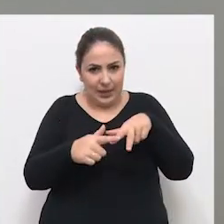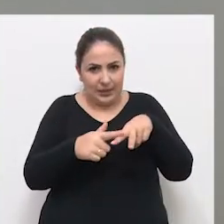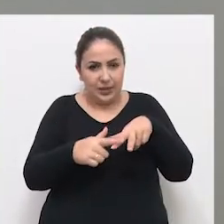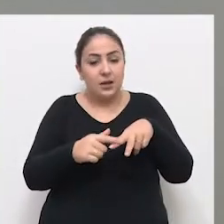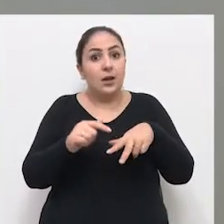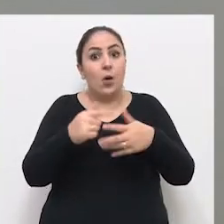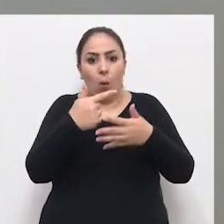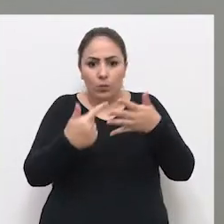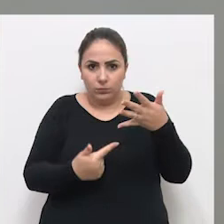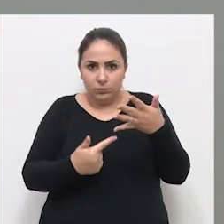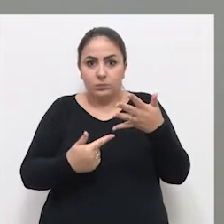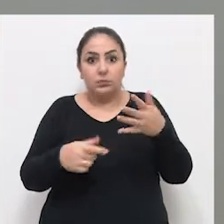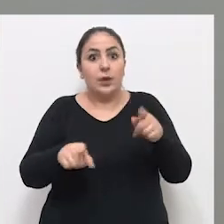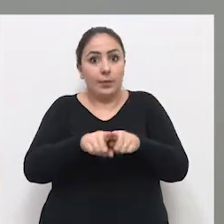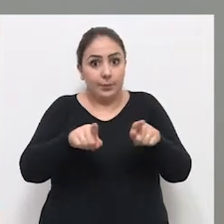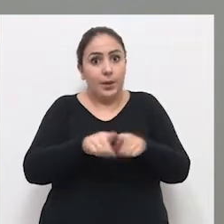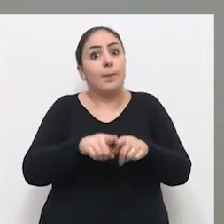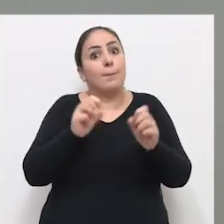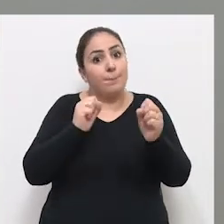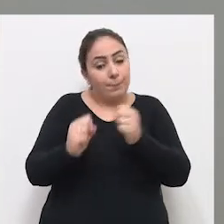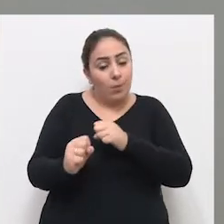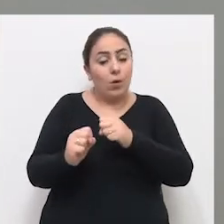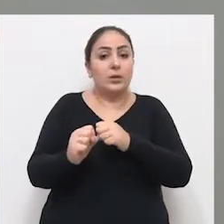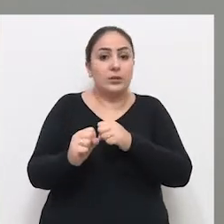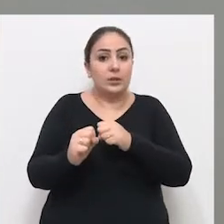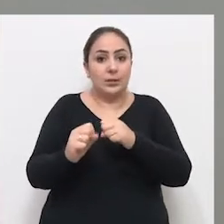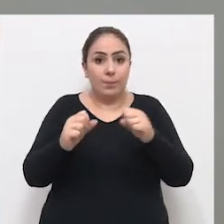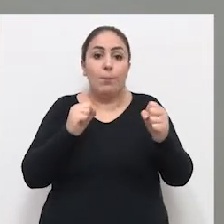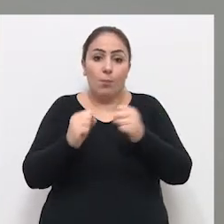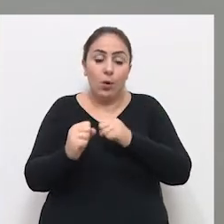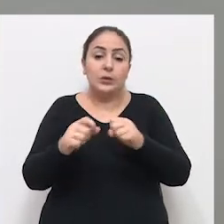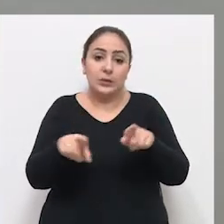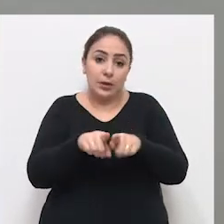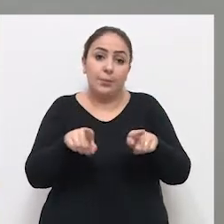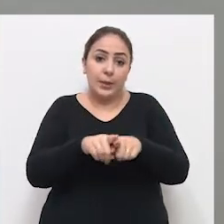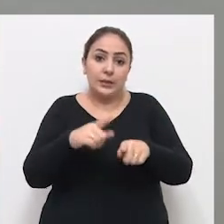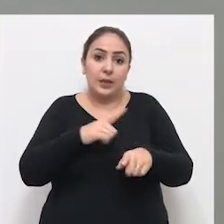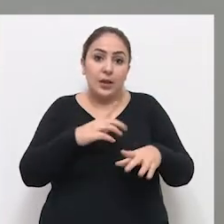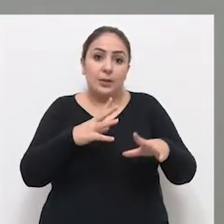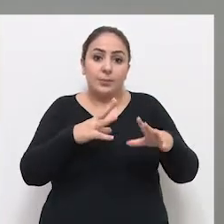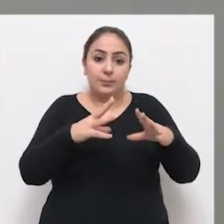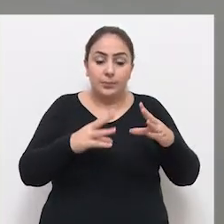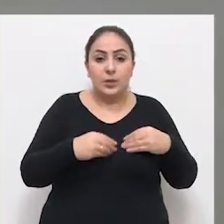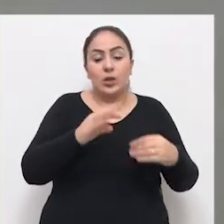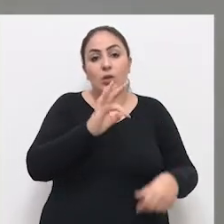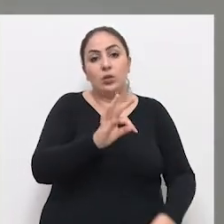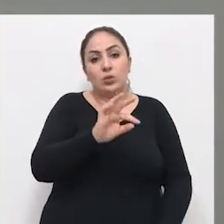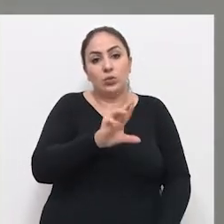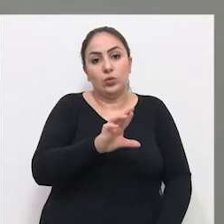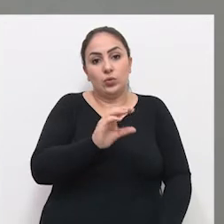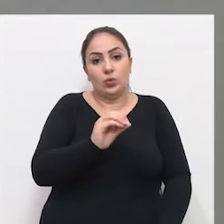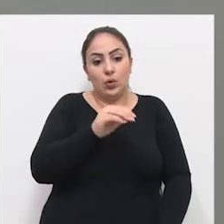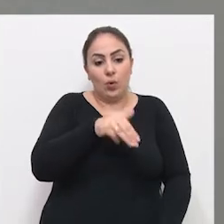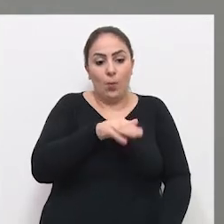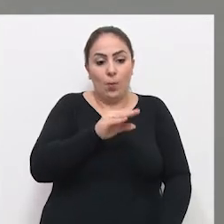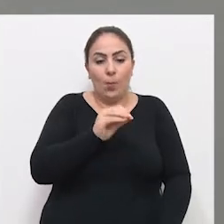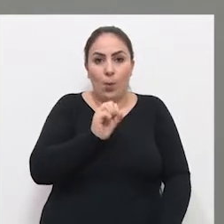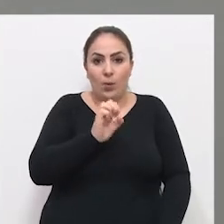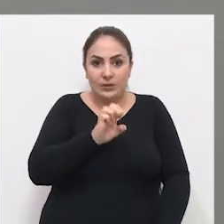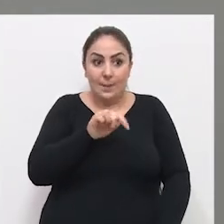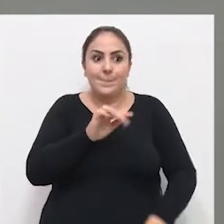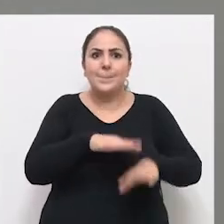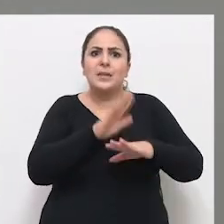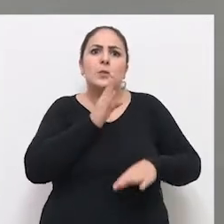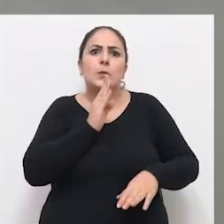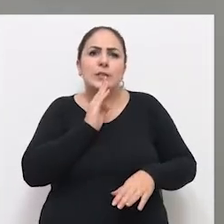Por causa desses outros fatores de risco, aí sim, você pode ter o quadro de trombose venosa mais conhecido, aquele onde